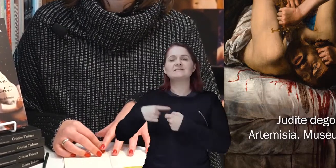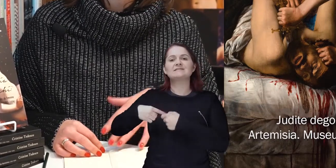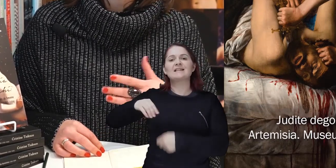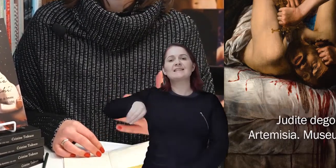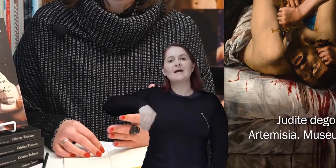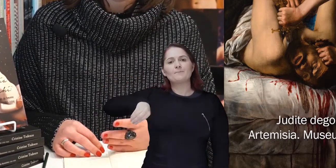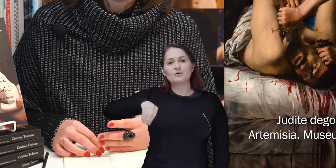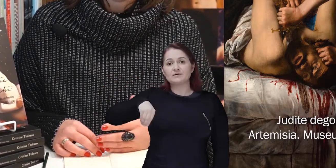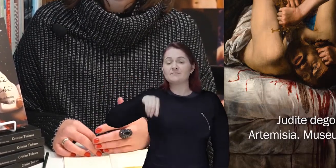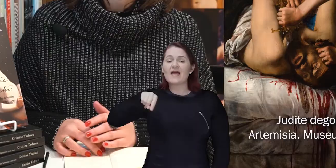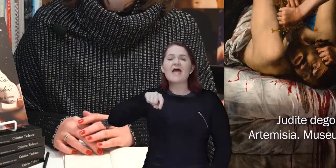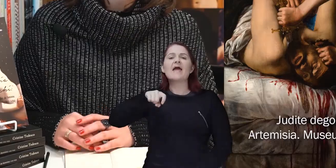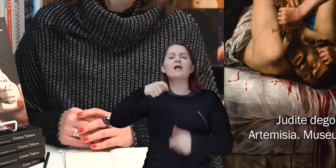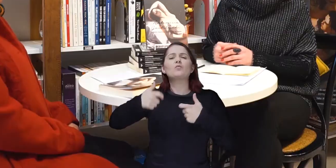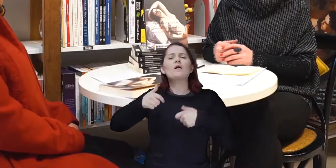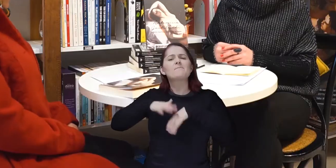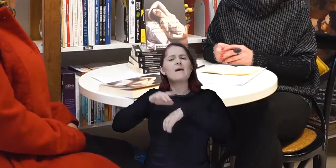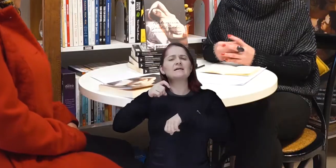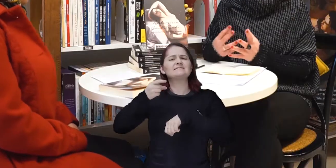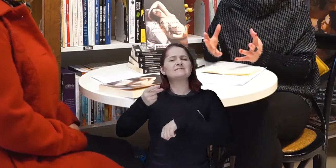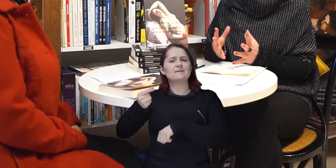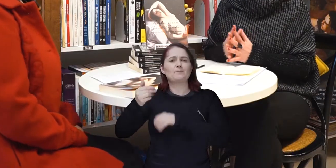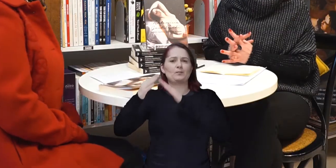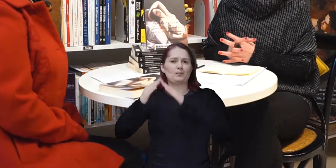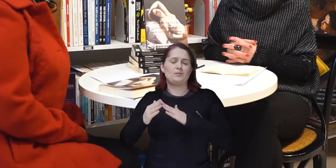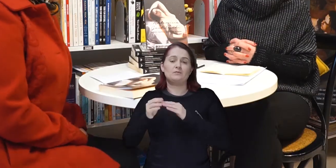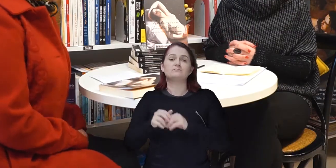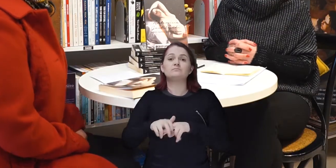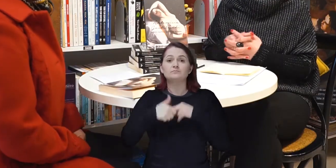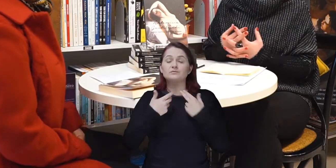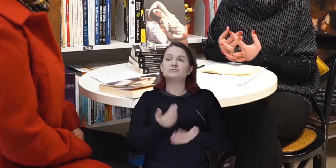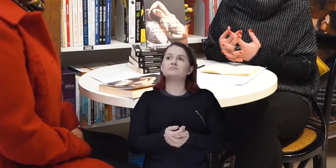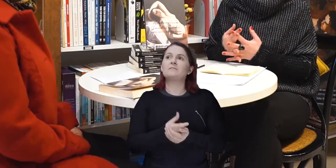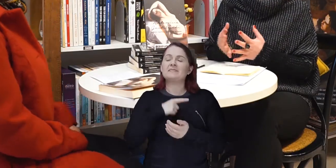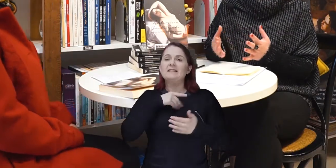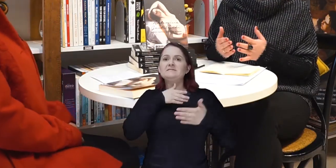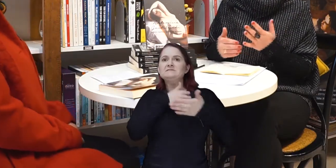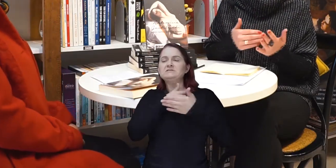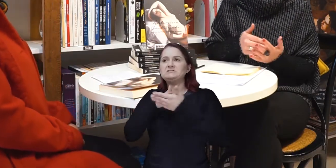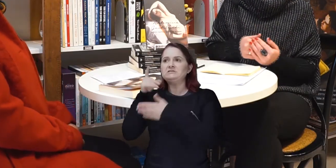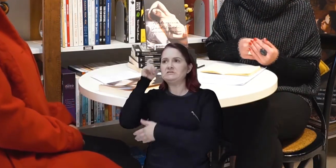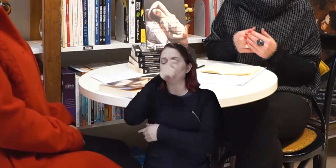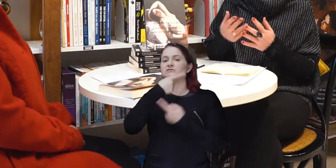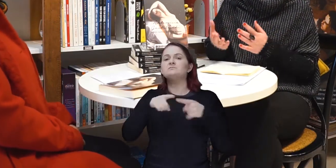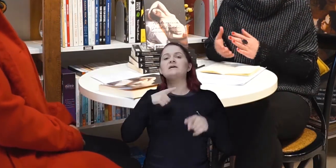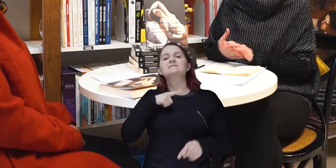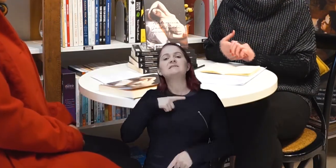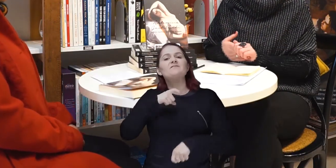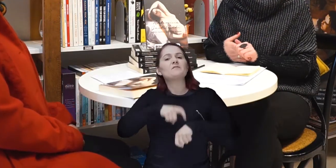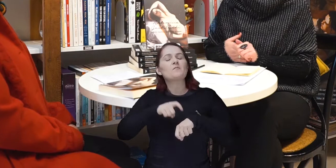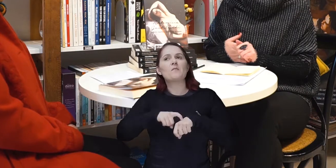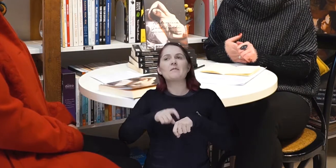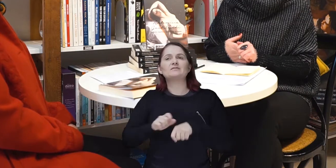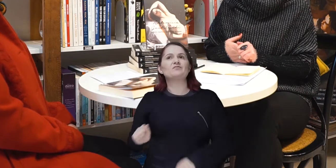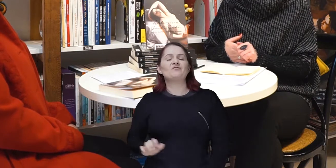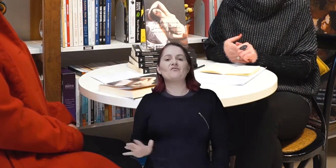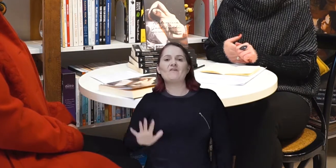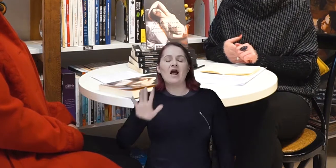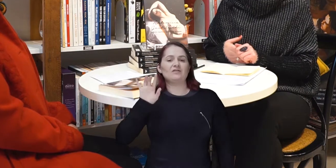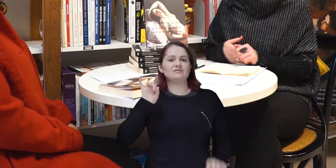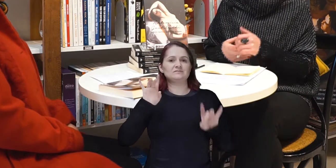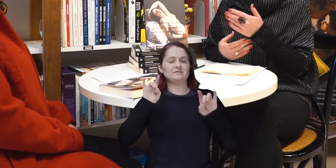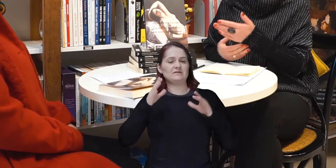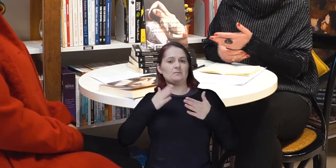ela mais residiu. Então, essas oportunidades foram de grande valor. Tiveram as dificuldades, mas também tiveram esses momentos